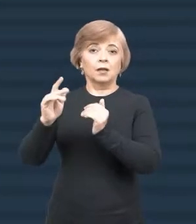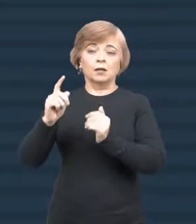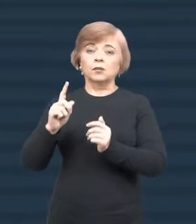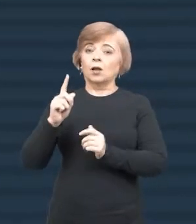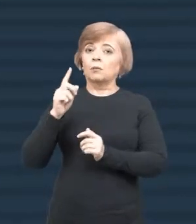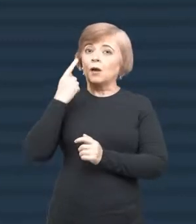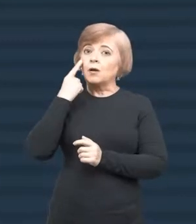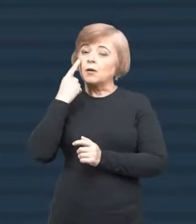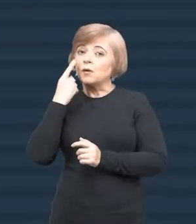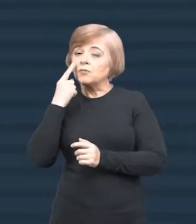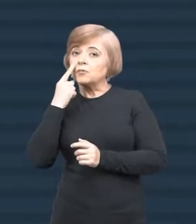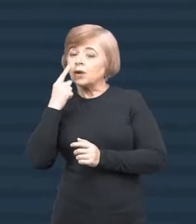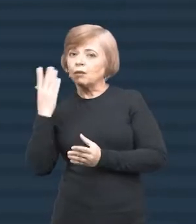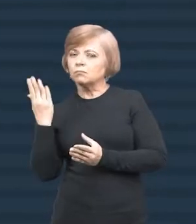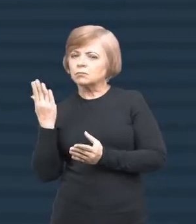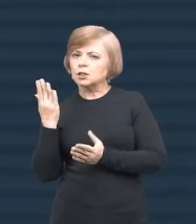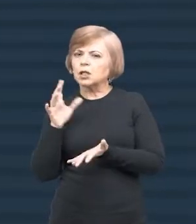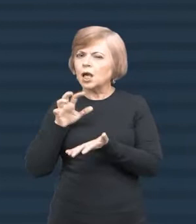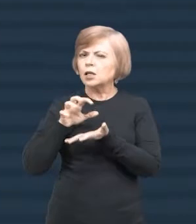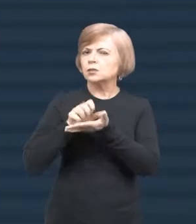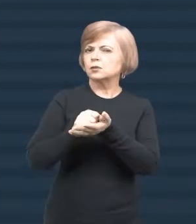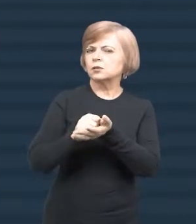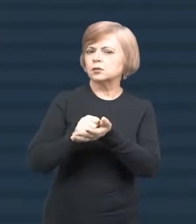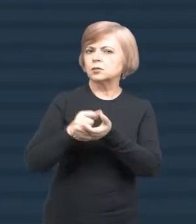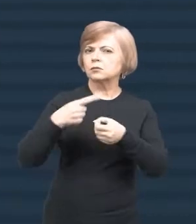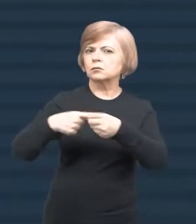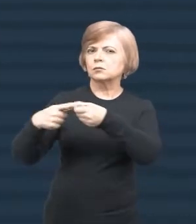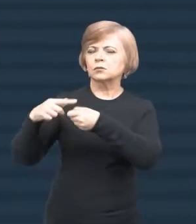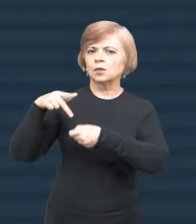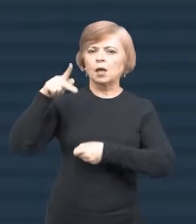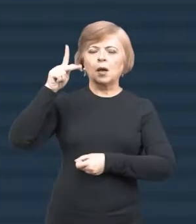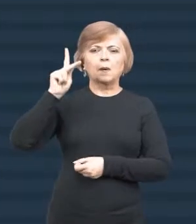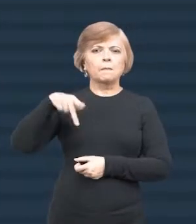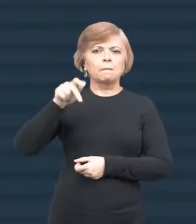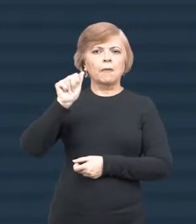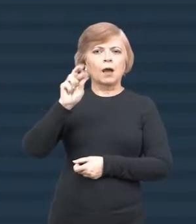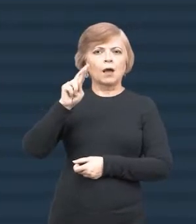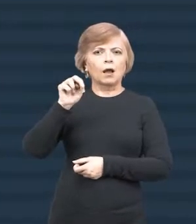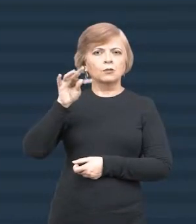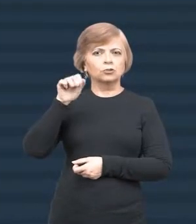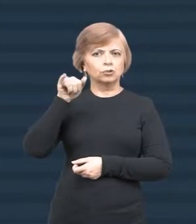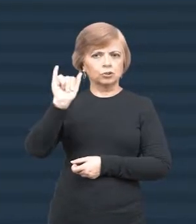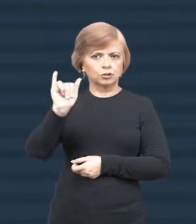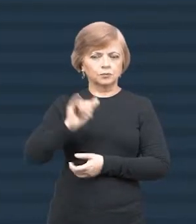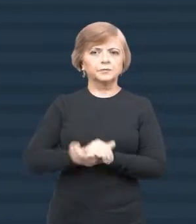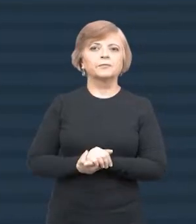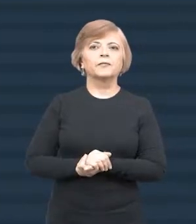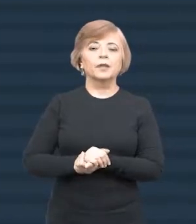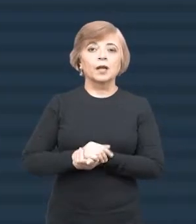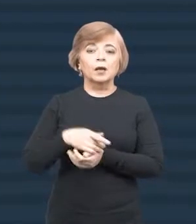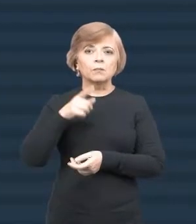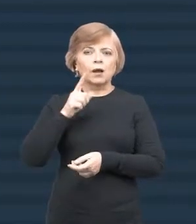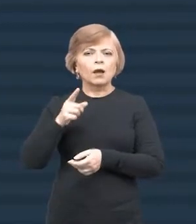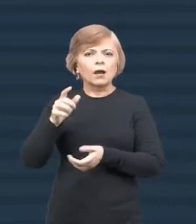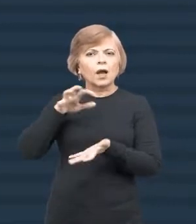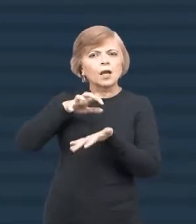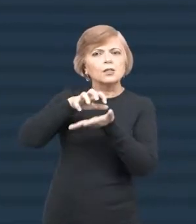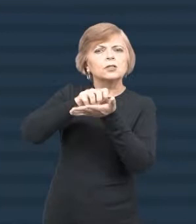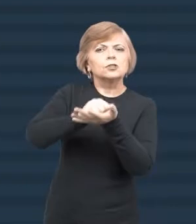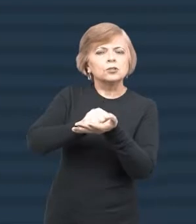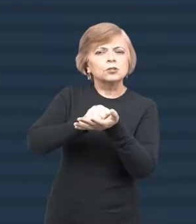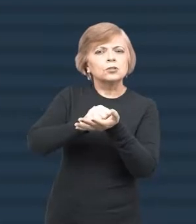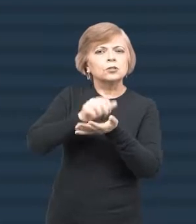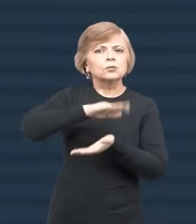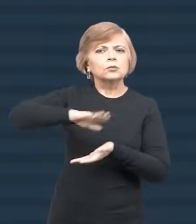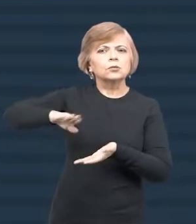do município de Paraty, no litoral sul do estado, em relação à demanda de registro de nascimento de crianças